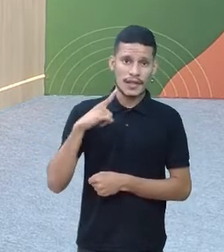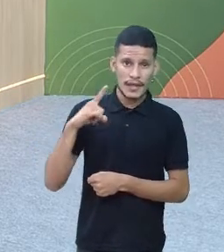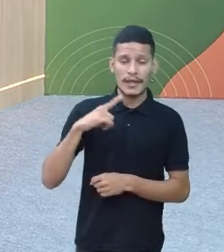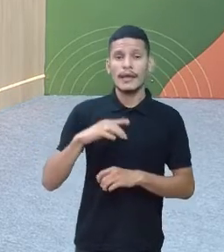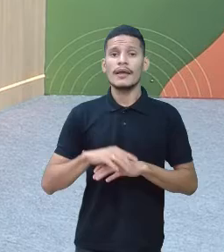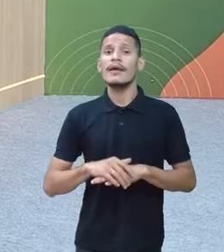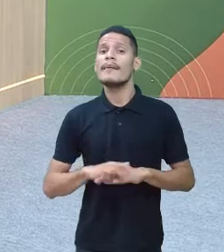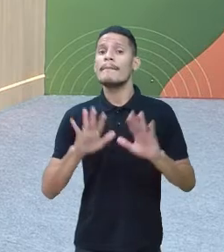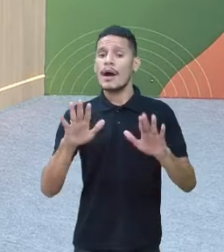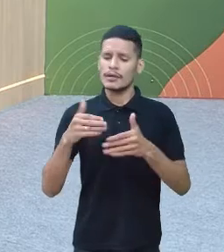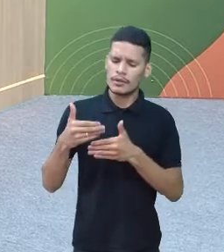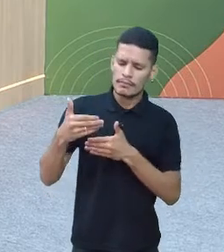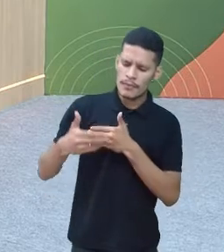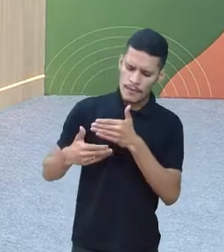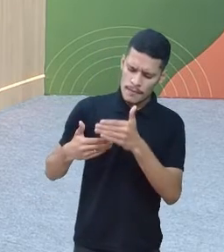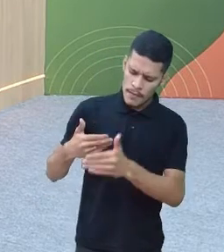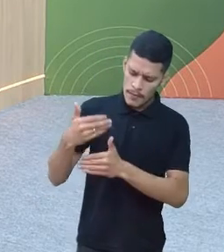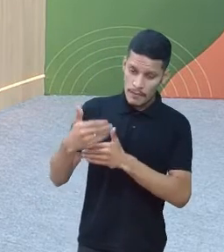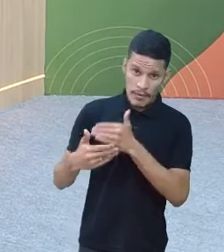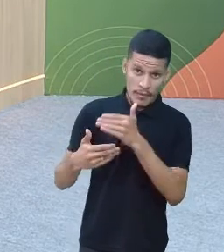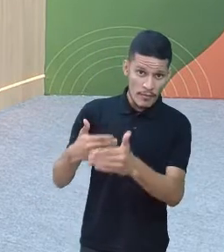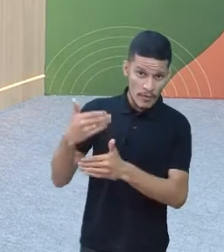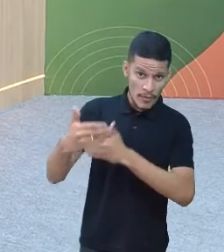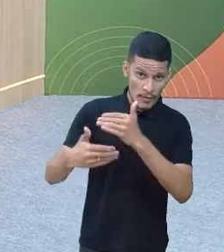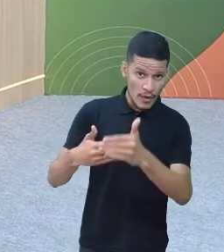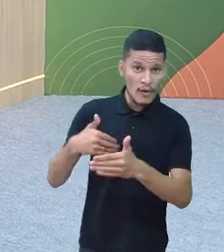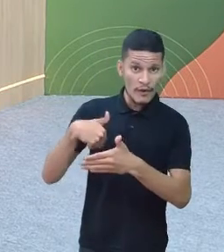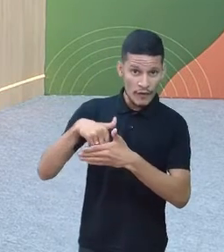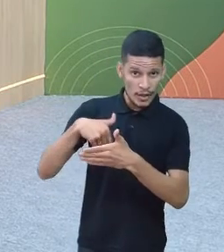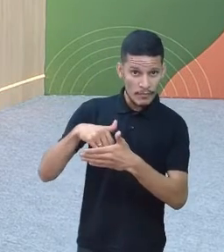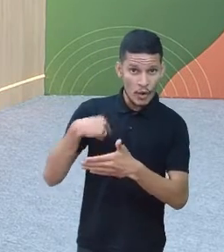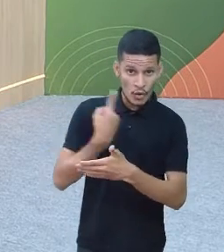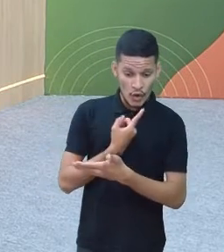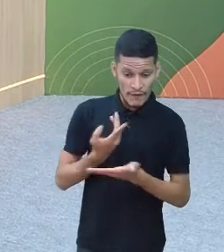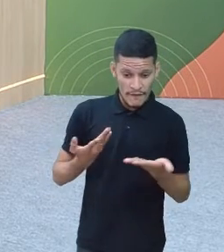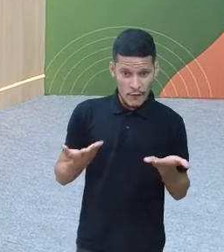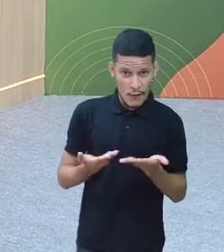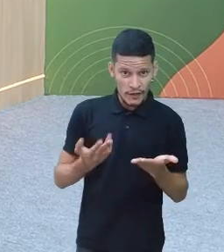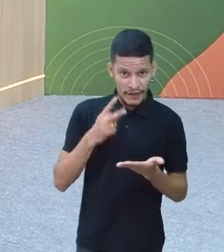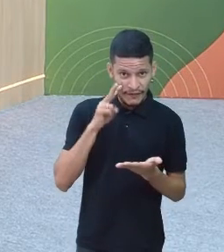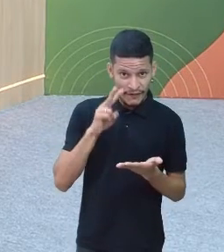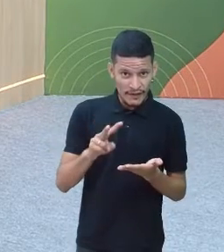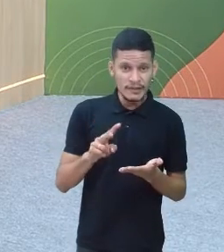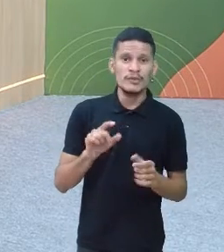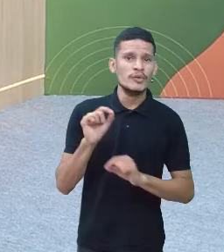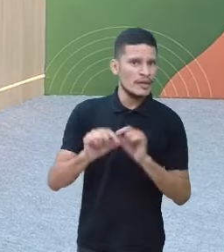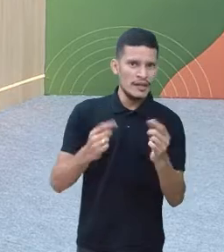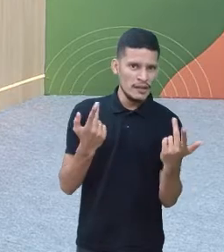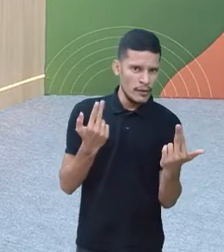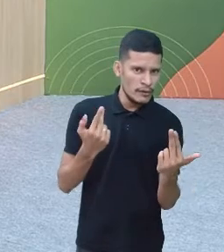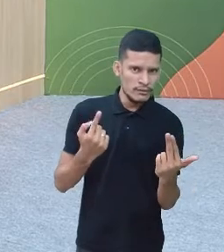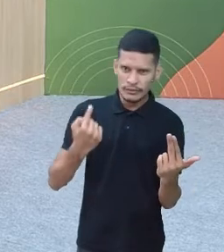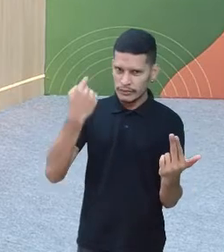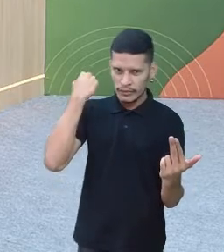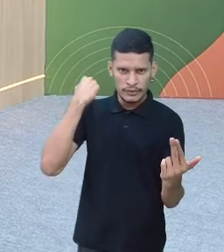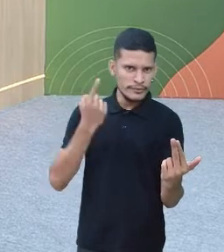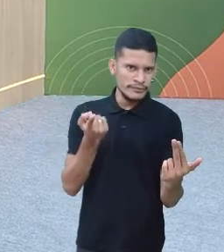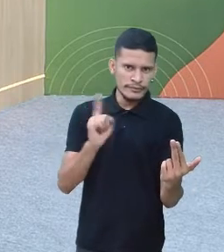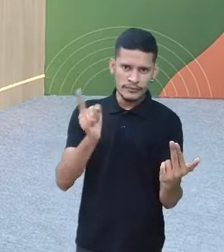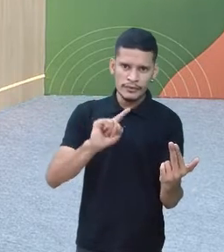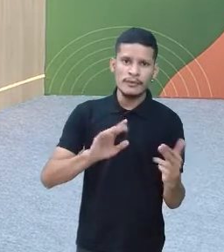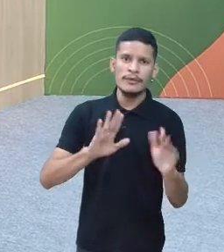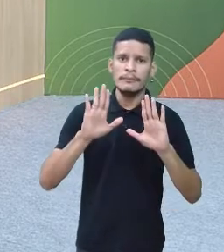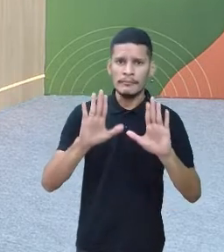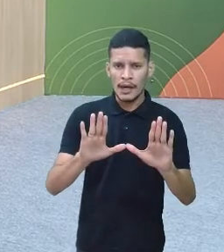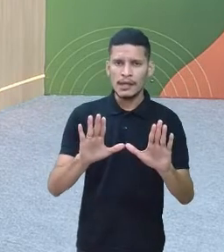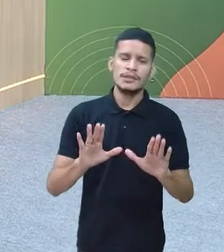aí, com o passar do tempo, claro que o futebol como a gente vê hoje, né, assim, não. Mas se